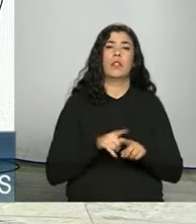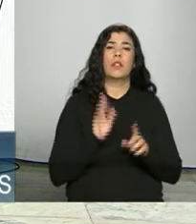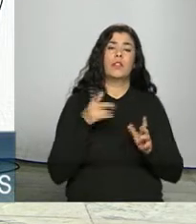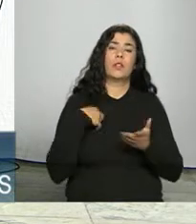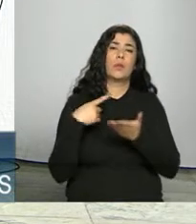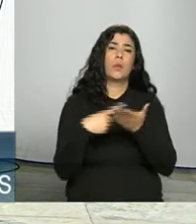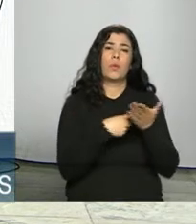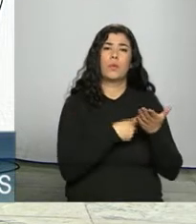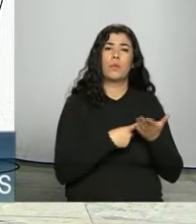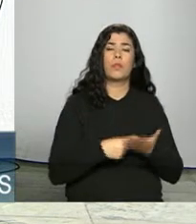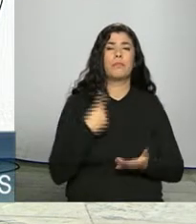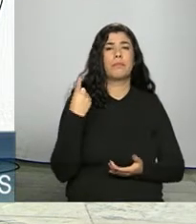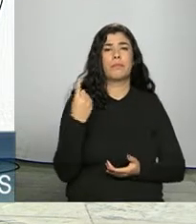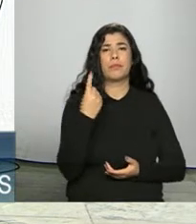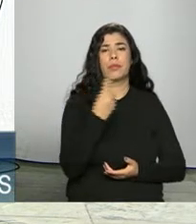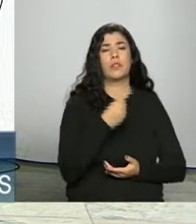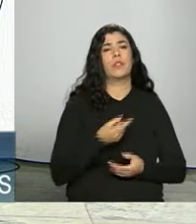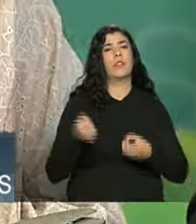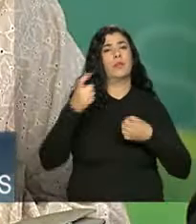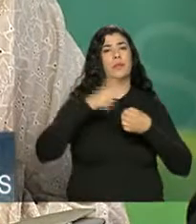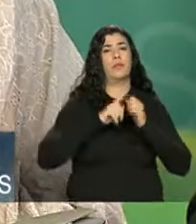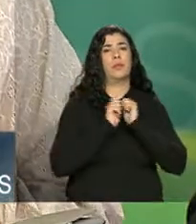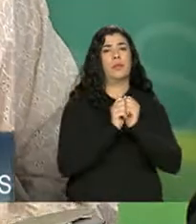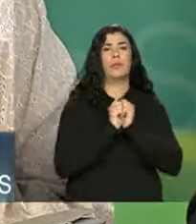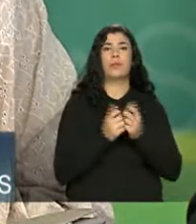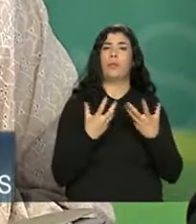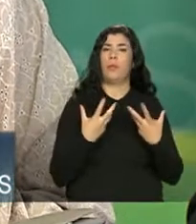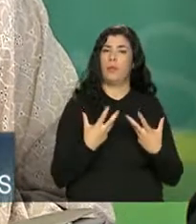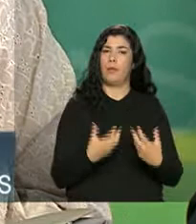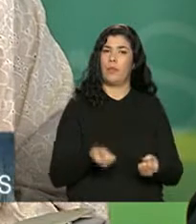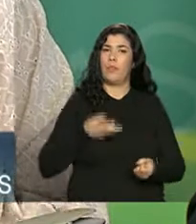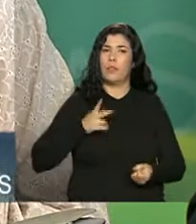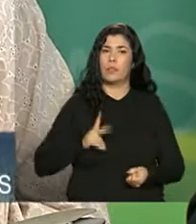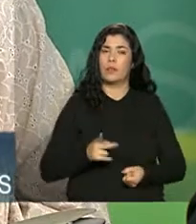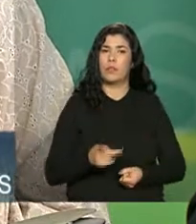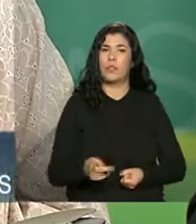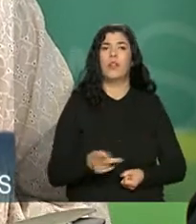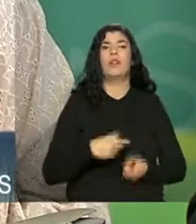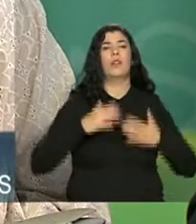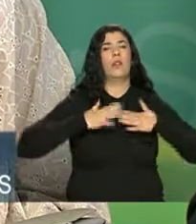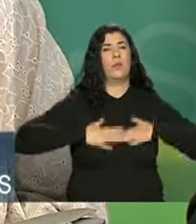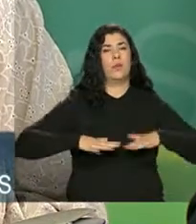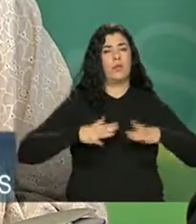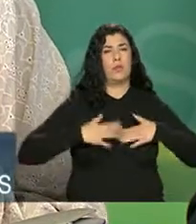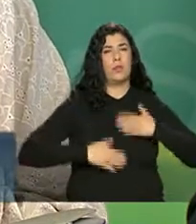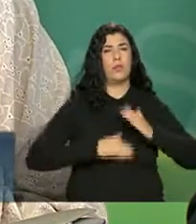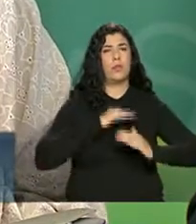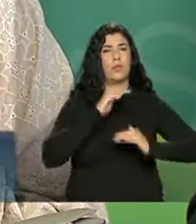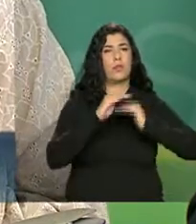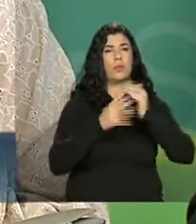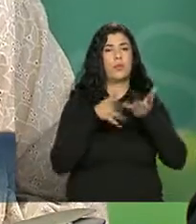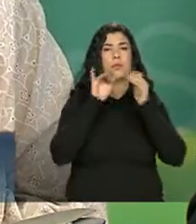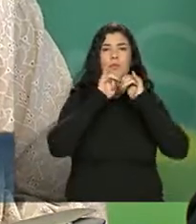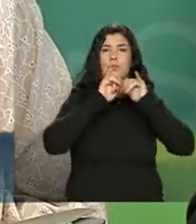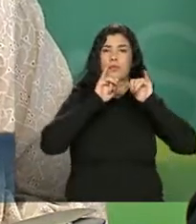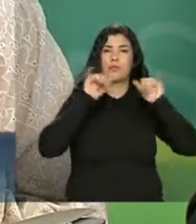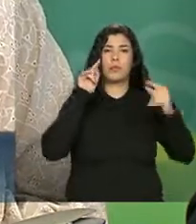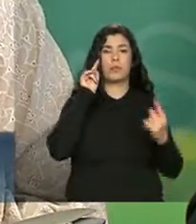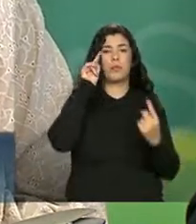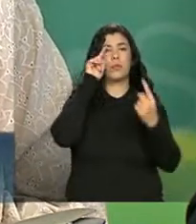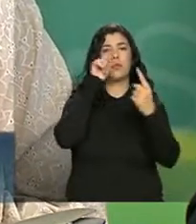opinou enfim foi todo feito no trabalho parceiro Então nós vamos obviamente com toda a serenidade construir a informação